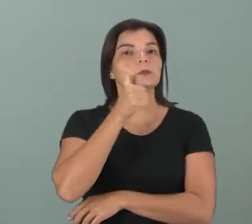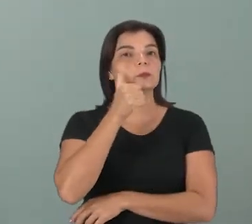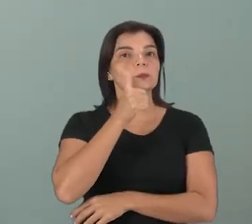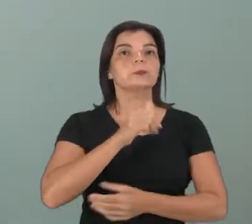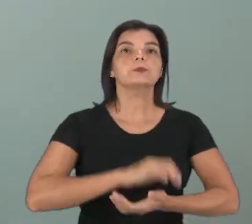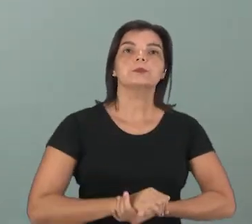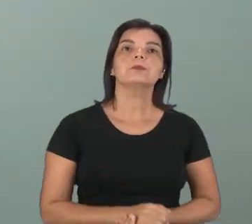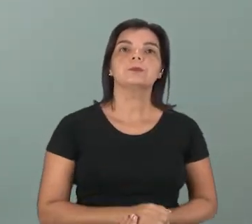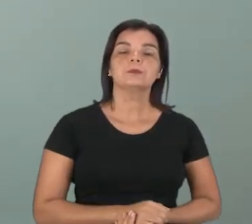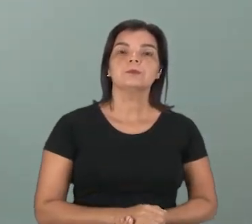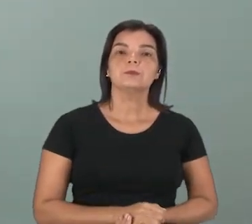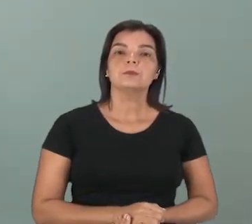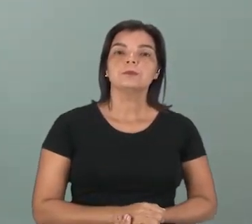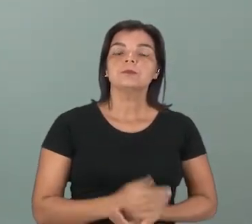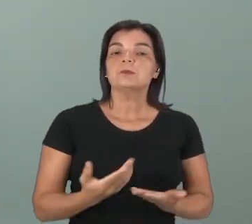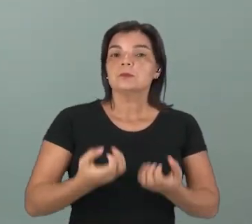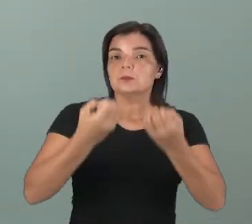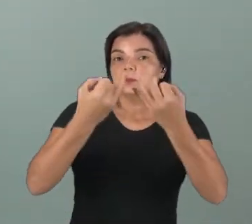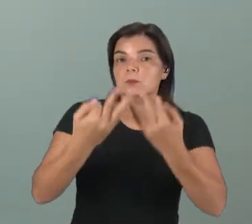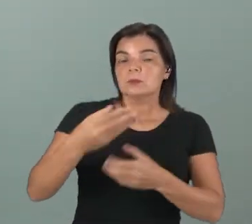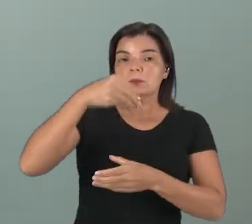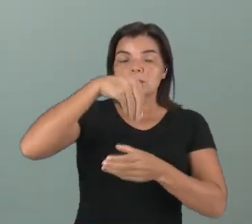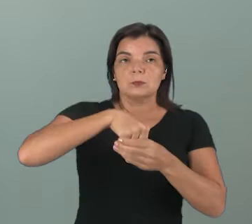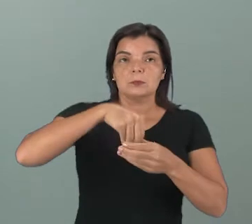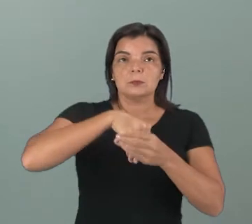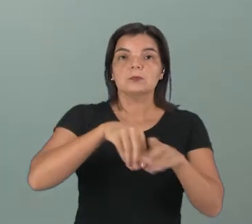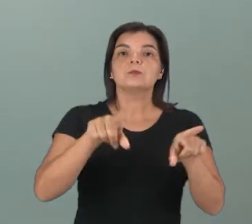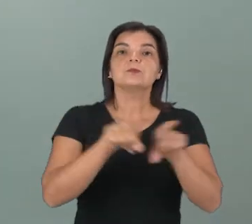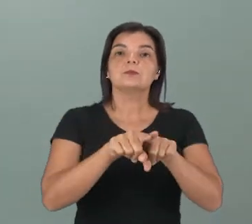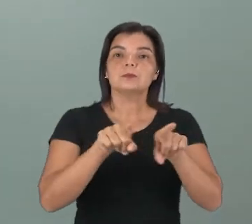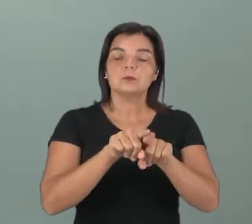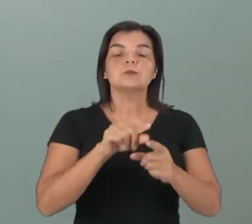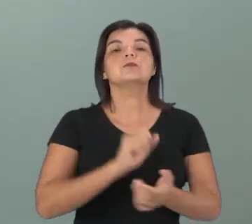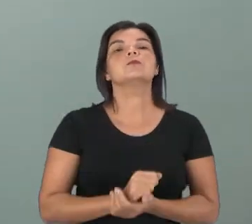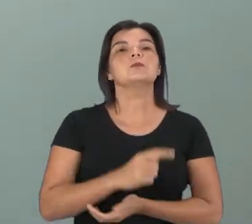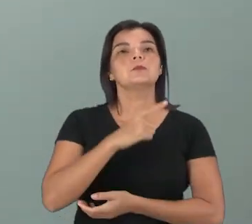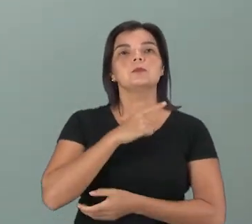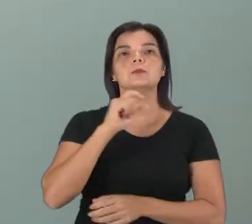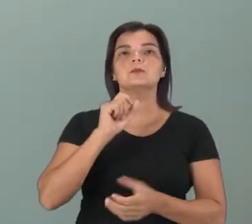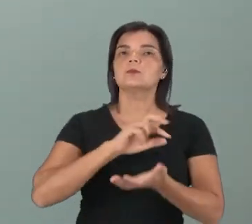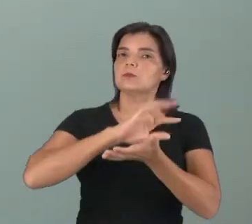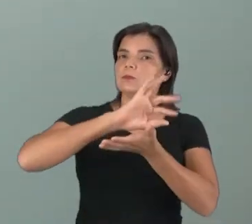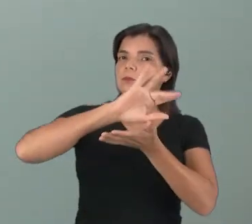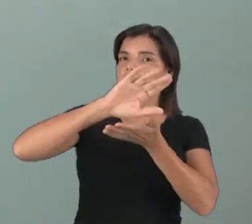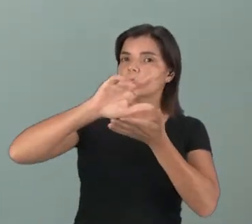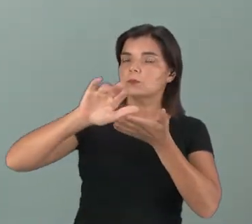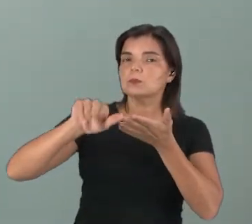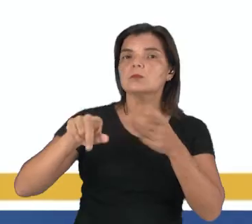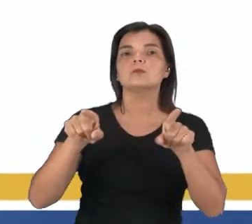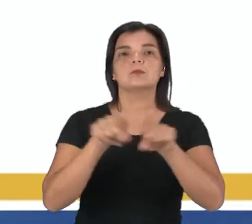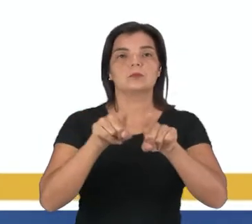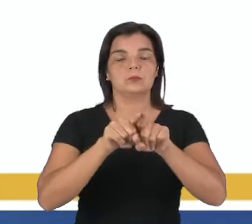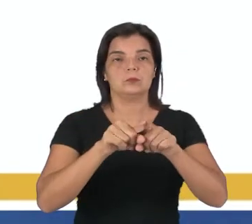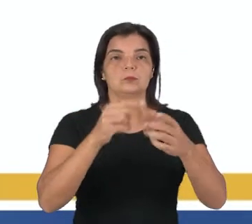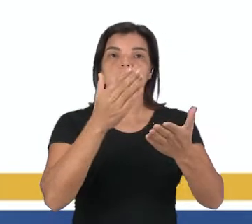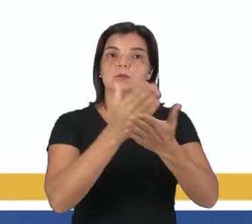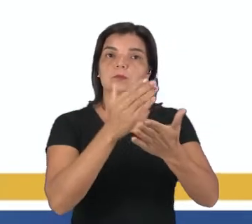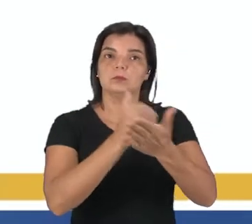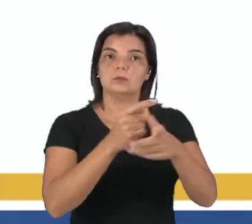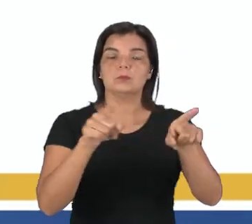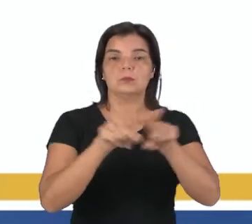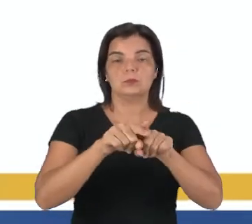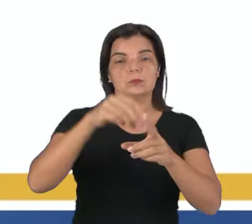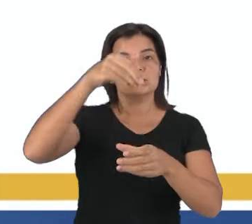femininas. Quando a gente fala aí dos órgãos internos, nós temos aí uma divisão. Quem participa